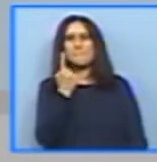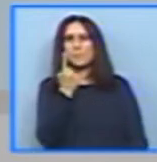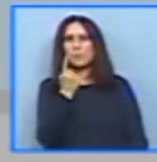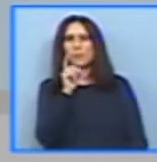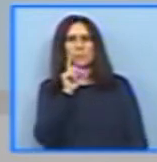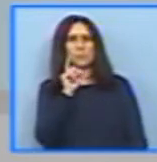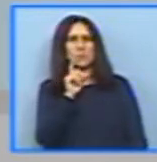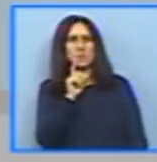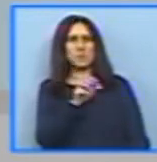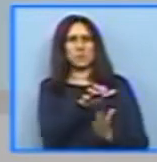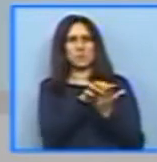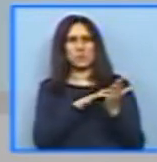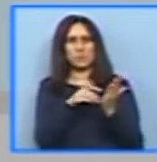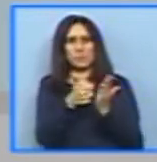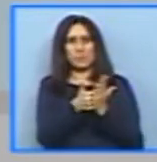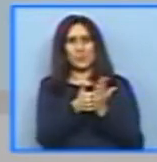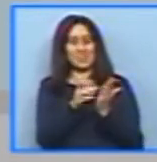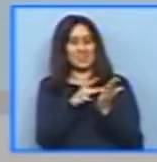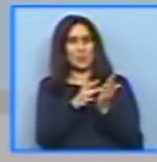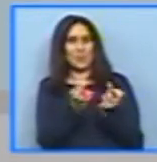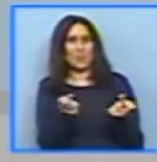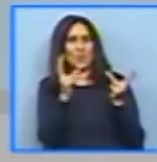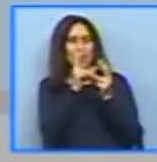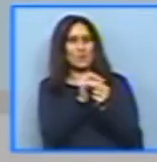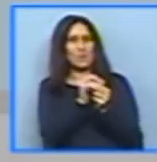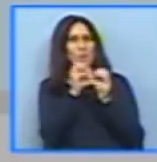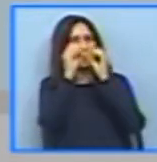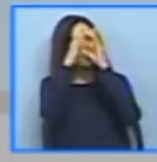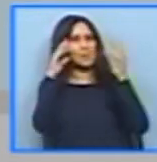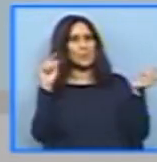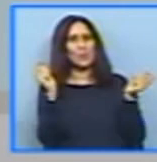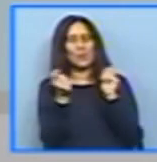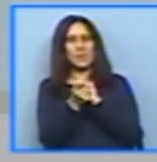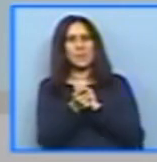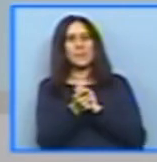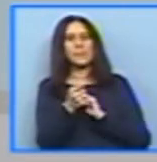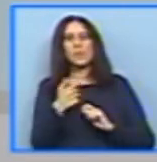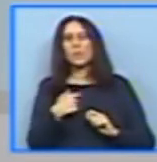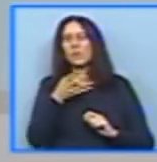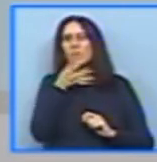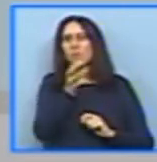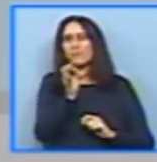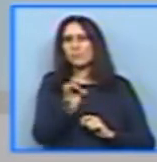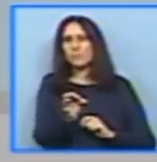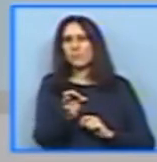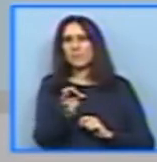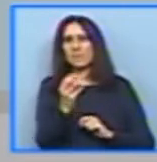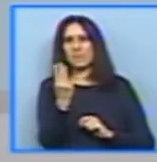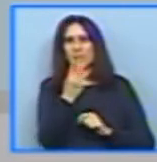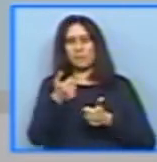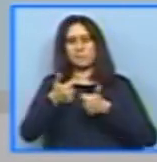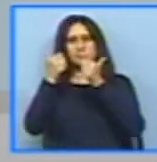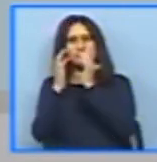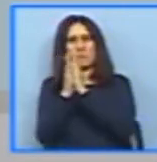que é importante, e os textos bíblicos do Novo Testamento mudam total o paradigma. Eu diria mesmo, é possível falar da Trindade